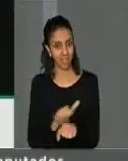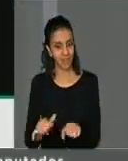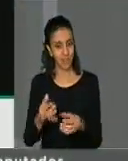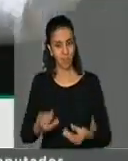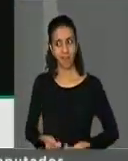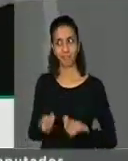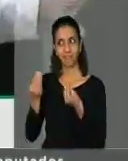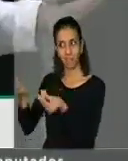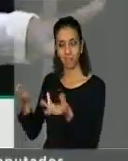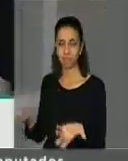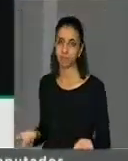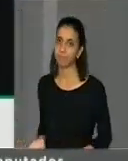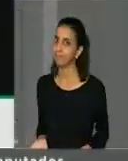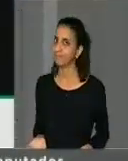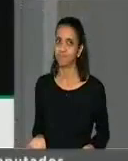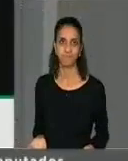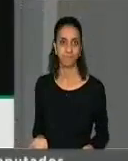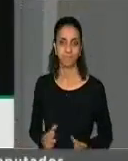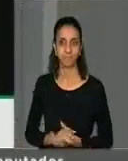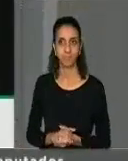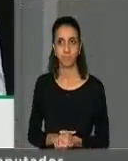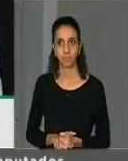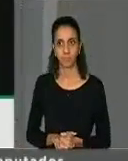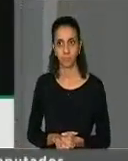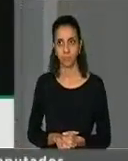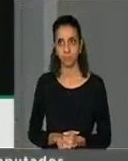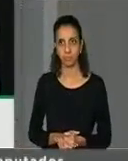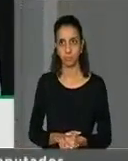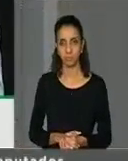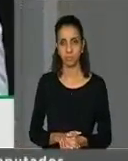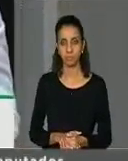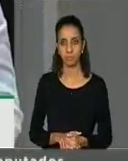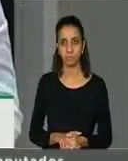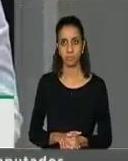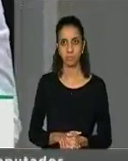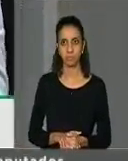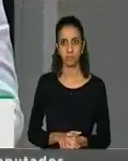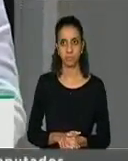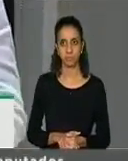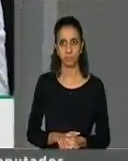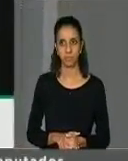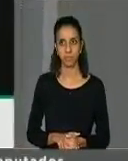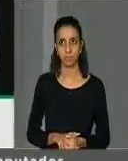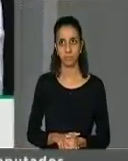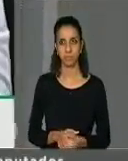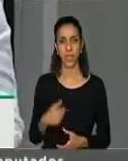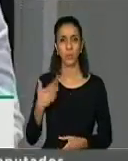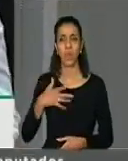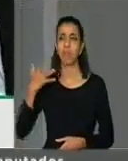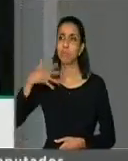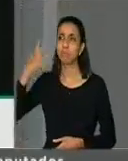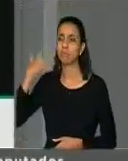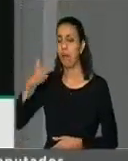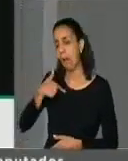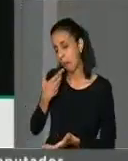entregá-la. Eu não quero ficar fazendo um discurso de